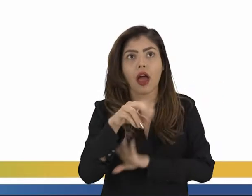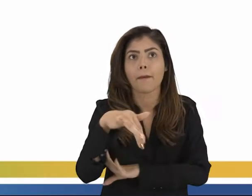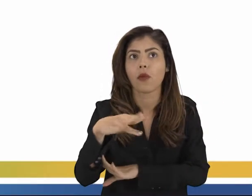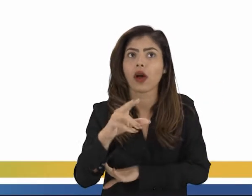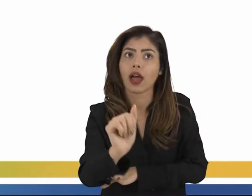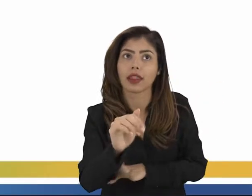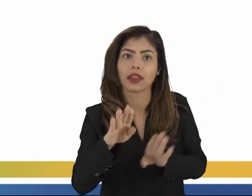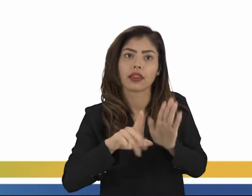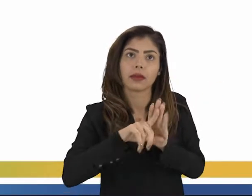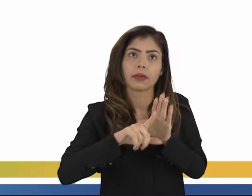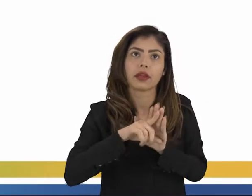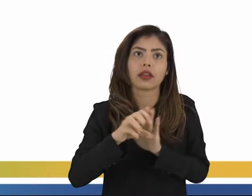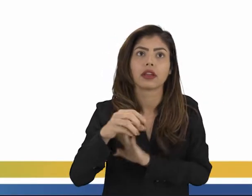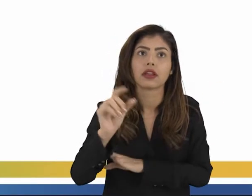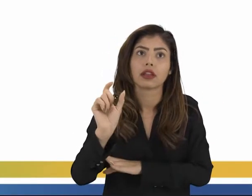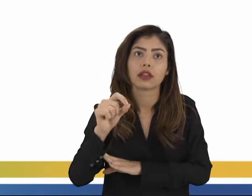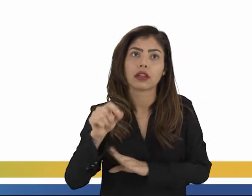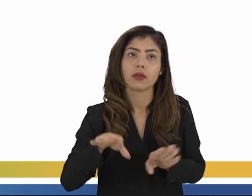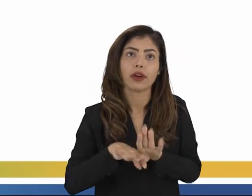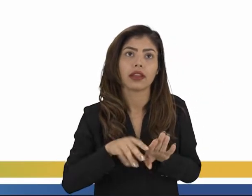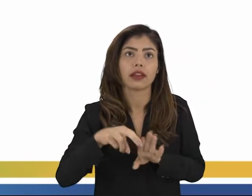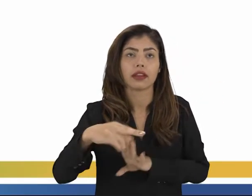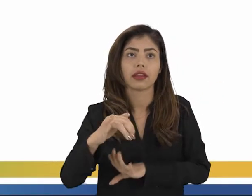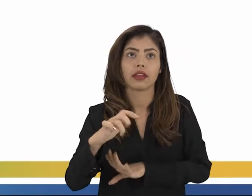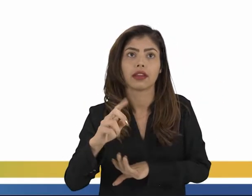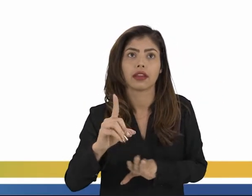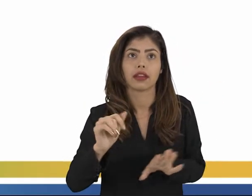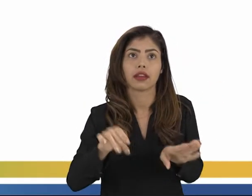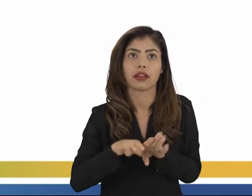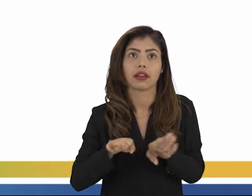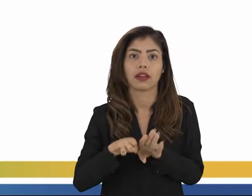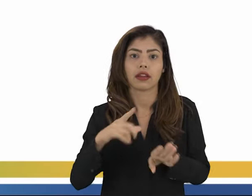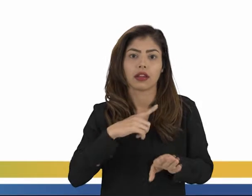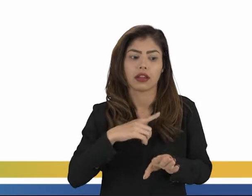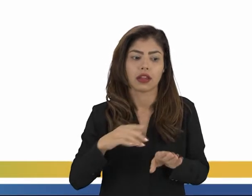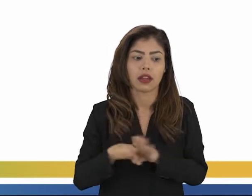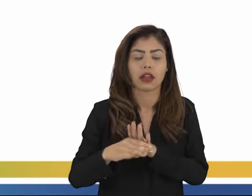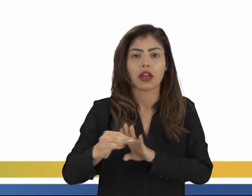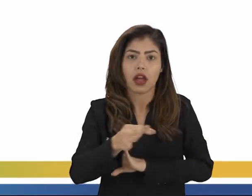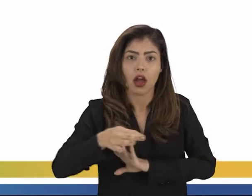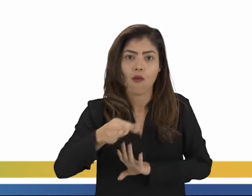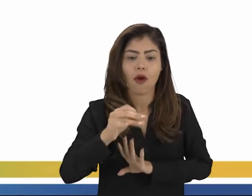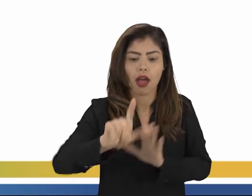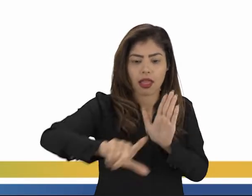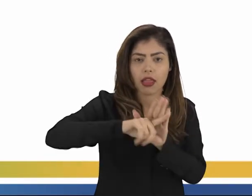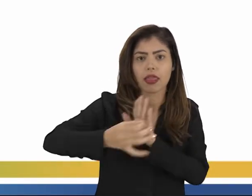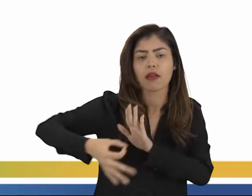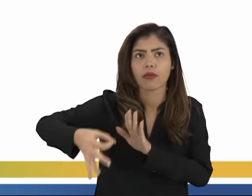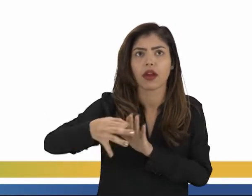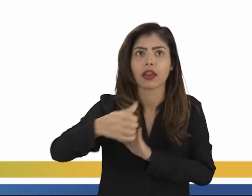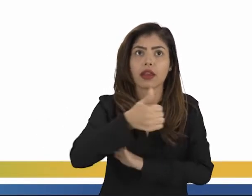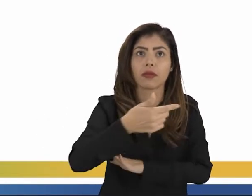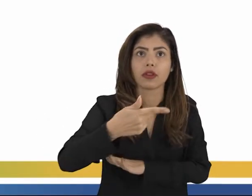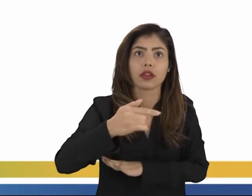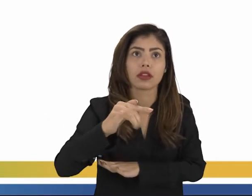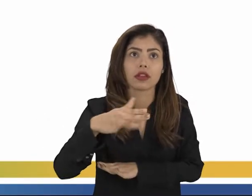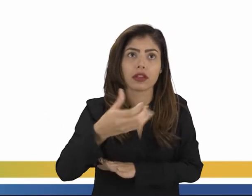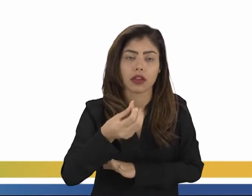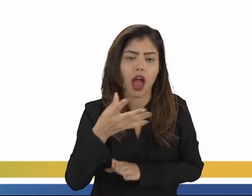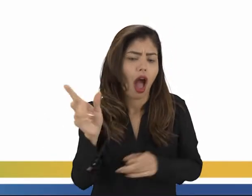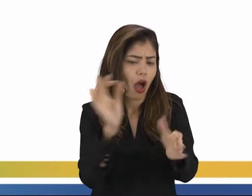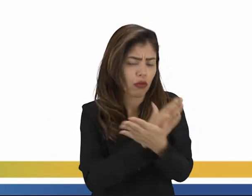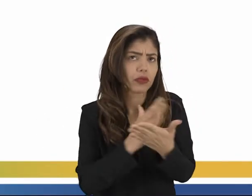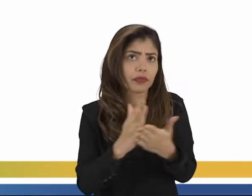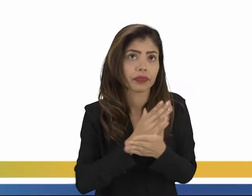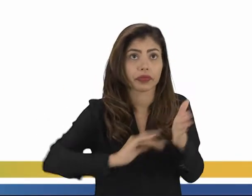também tributações elevadíssimas, né? Currency Act 1764. Eu vou frisar aí algumas, tá? Então não se preocupe